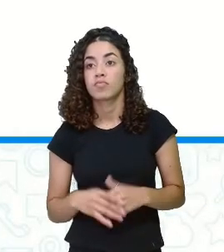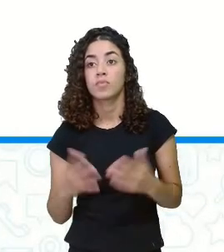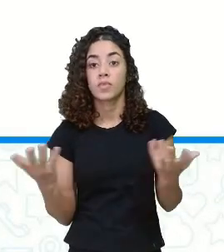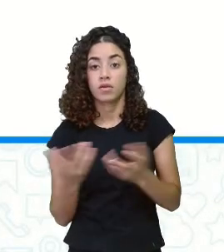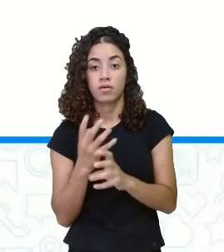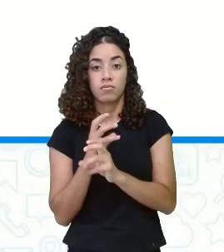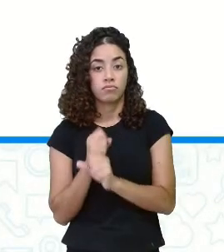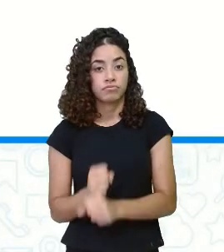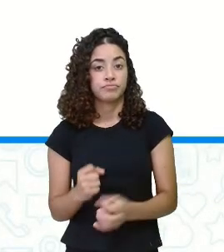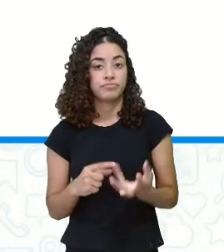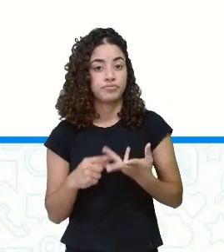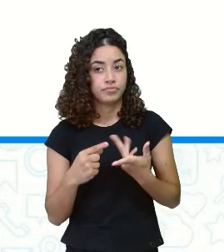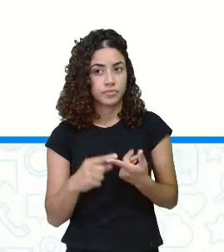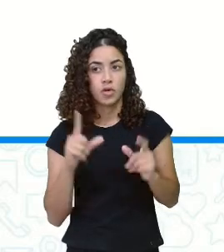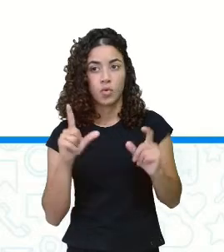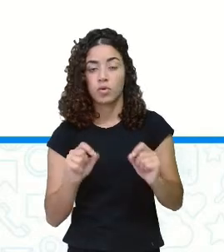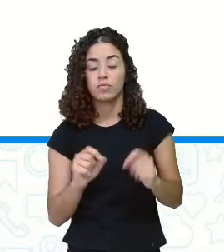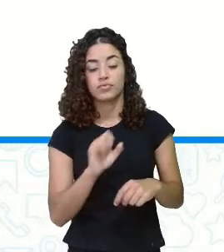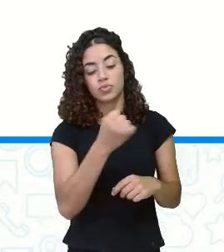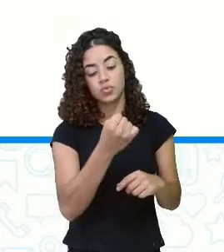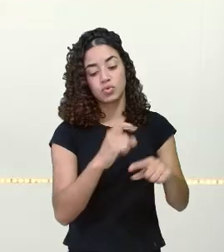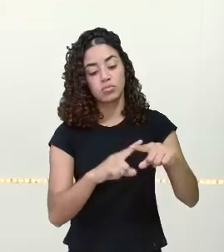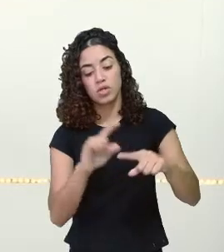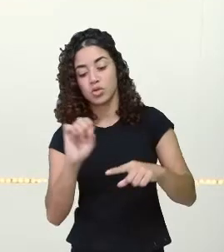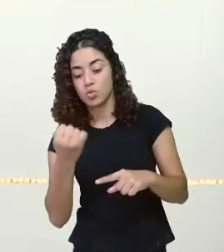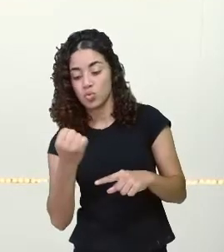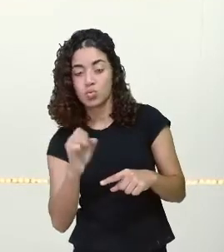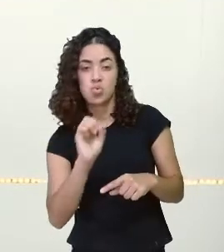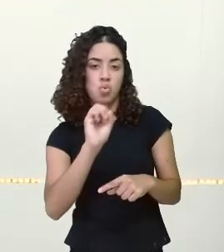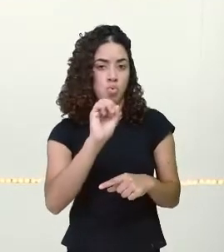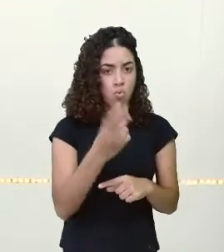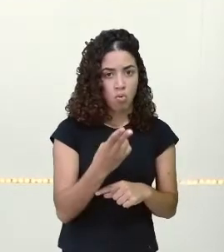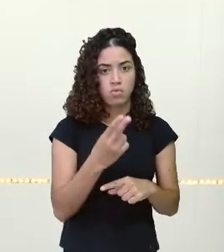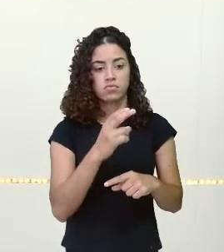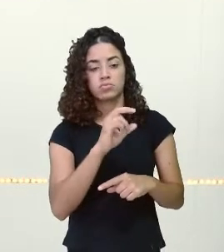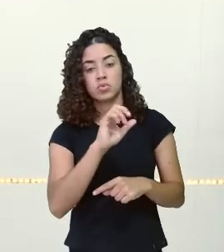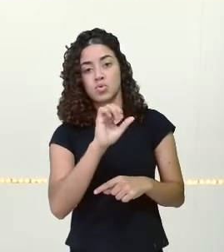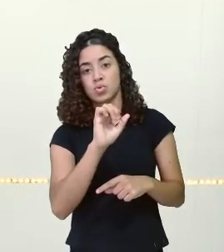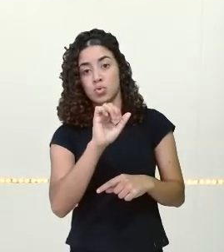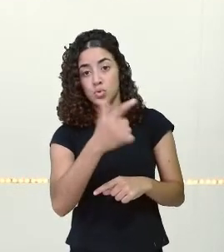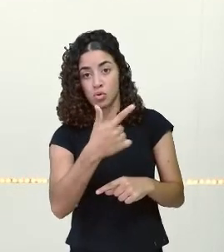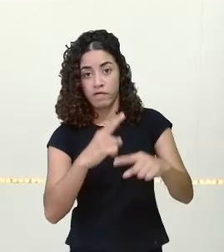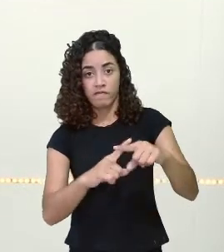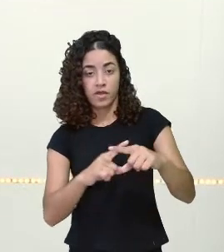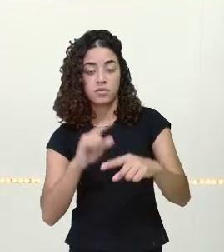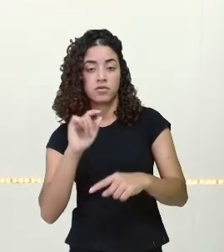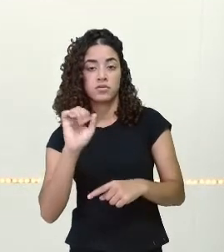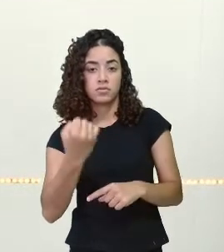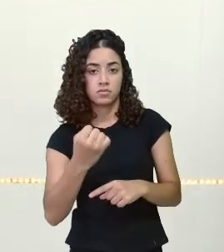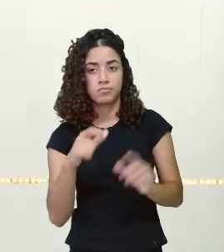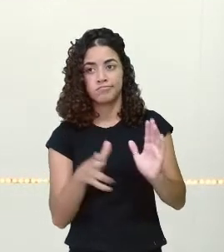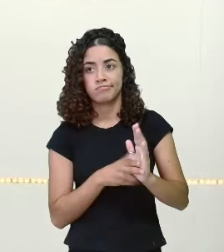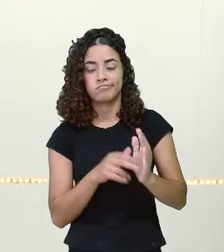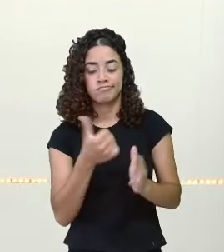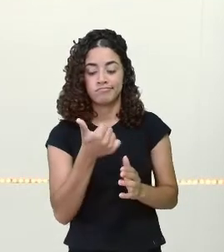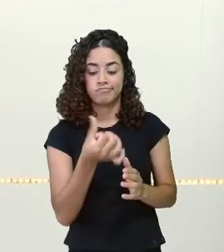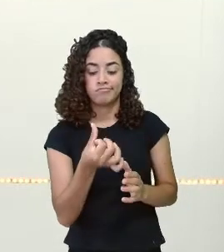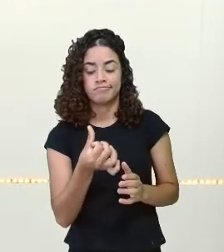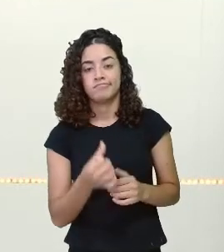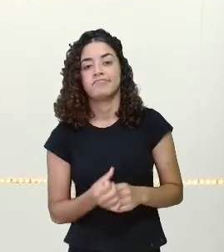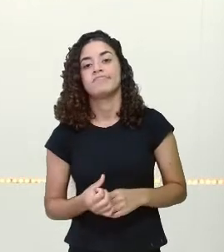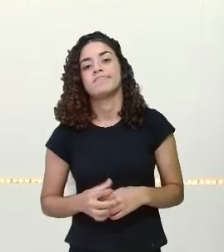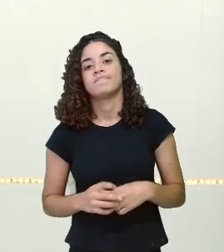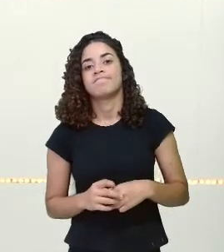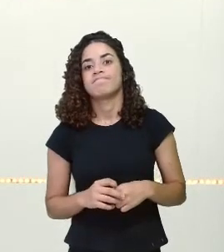calcular o dobro, que pode ser 8 mais 8, né? Ou 2 vezes 8, que eu vou ter o dobro, que